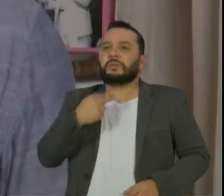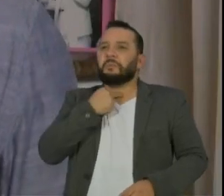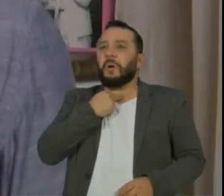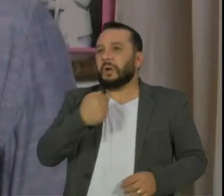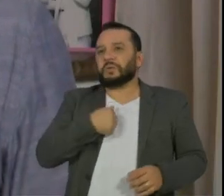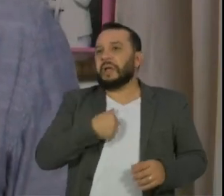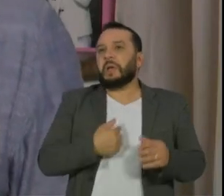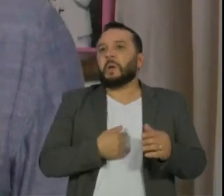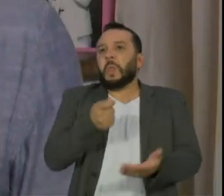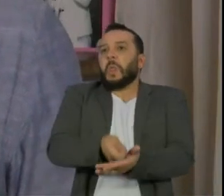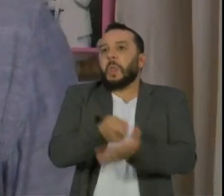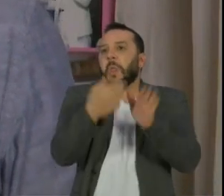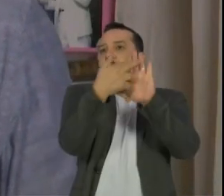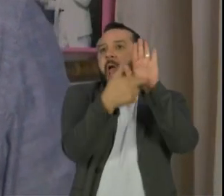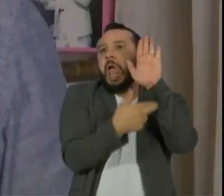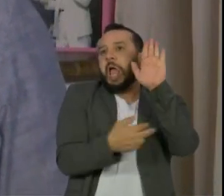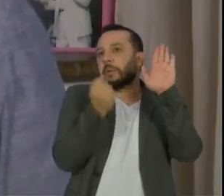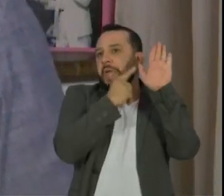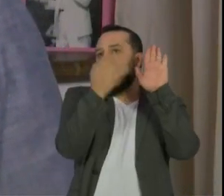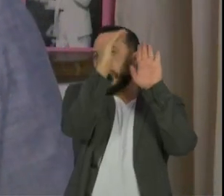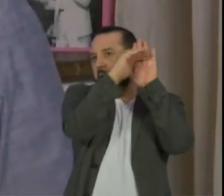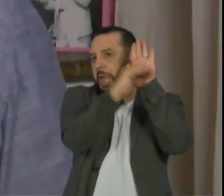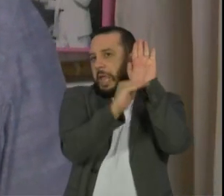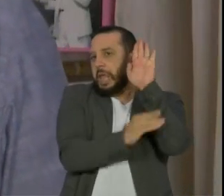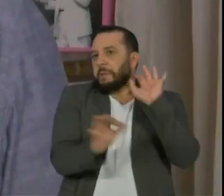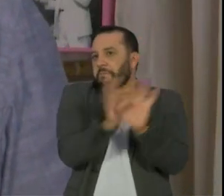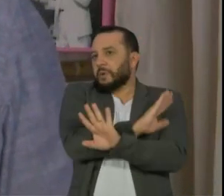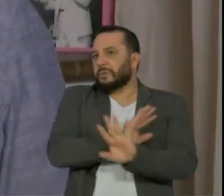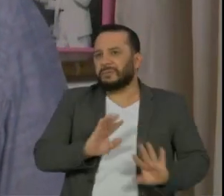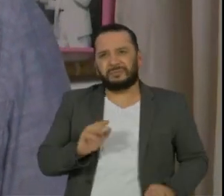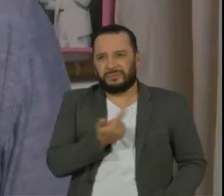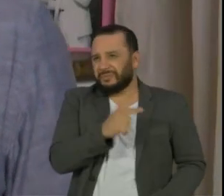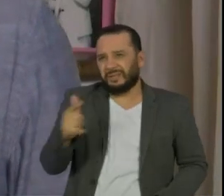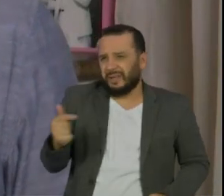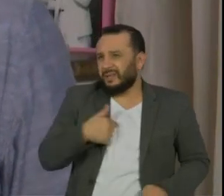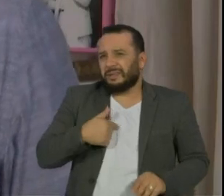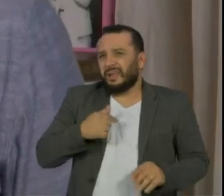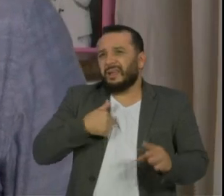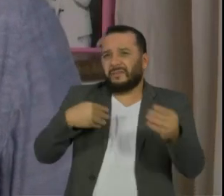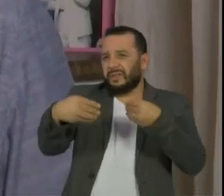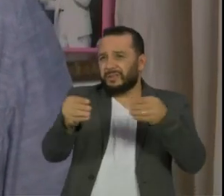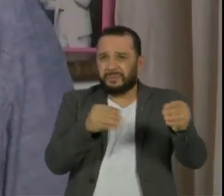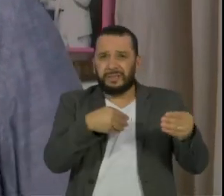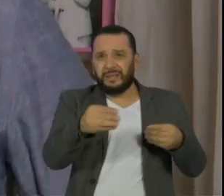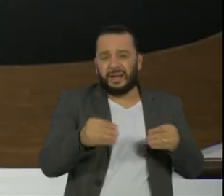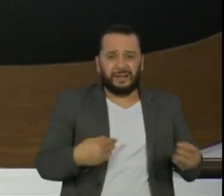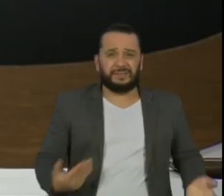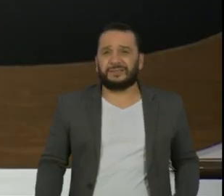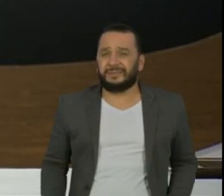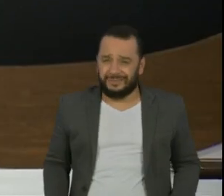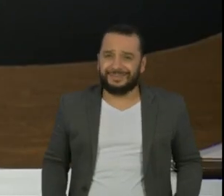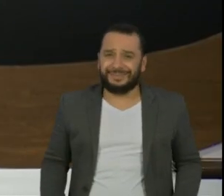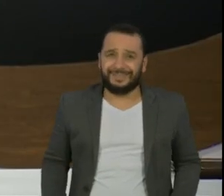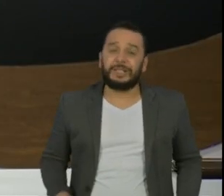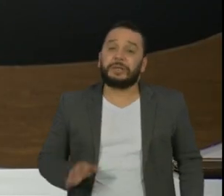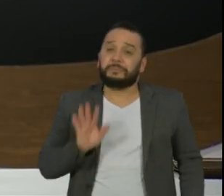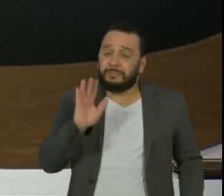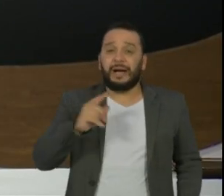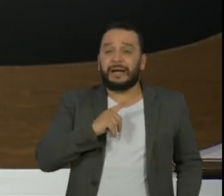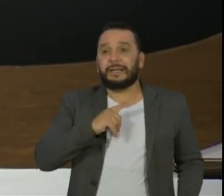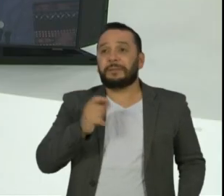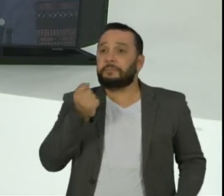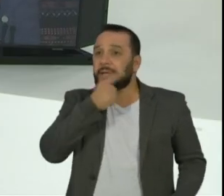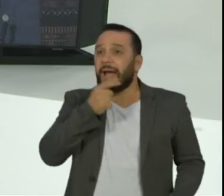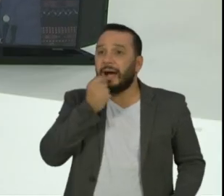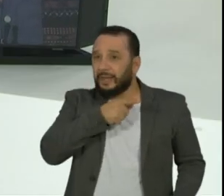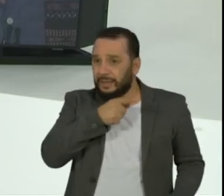que fazer. Fora a lei, claro. Eu acho que o limite do humor, inclusive, eu acho que ninguém vai ter a cara de pau de fazer essa pergunta, mas eu acho que o limite do humor é a